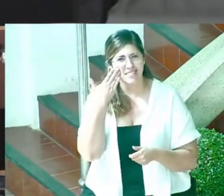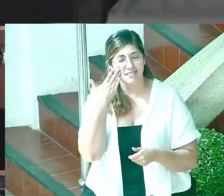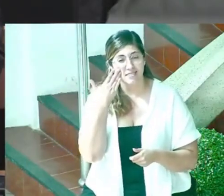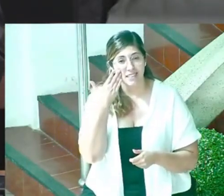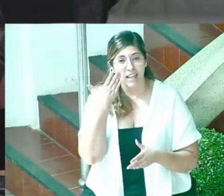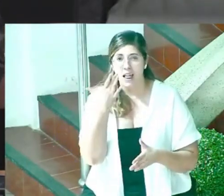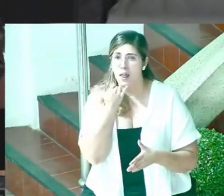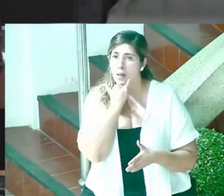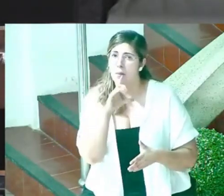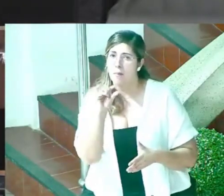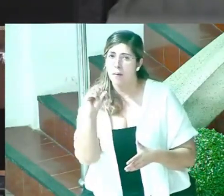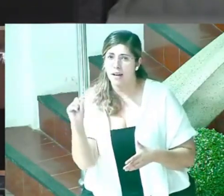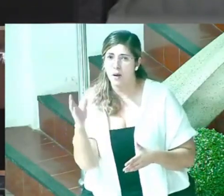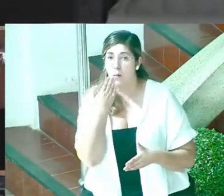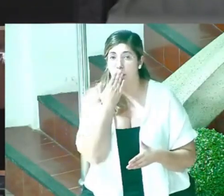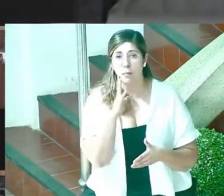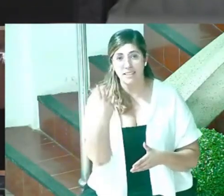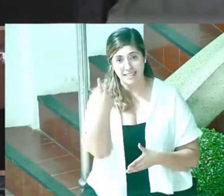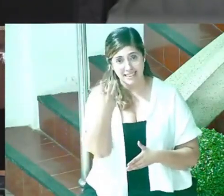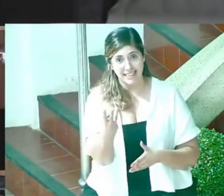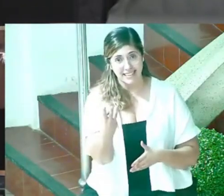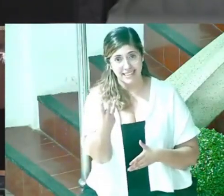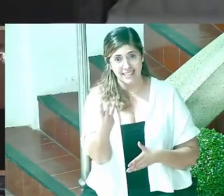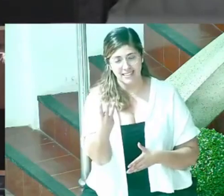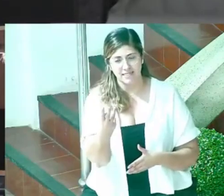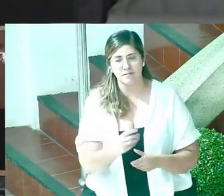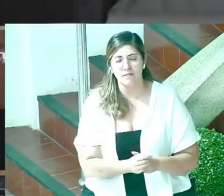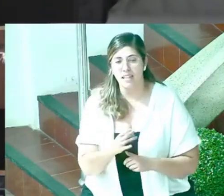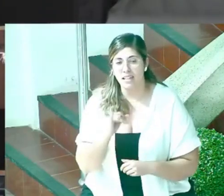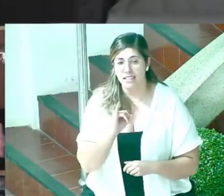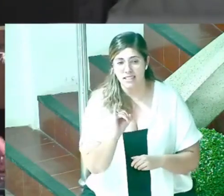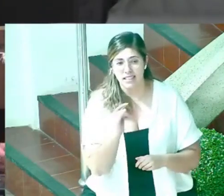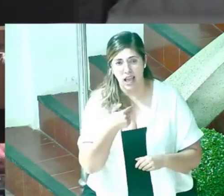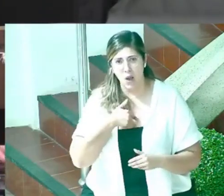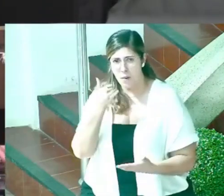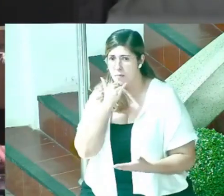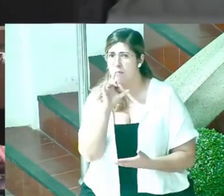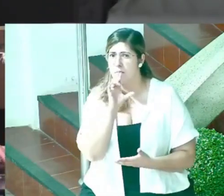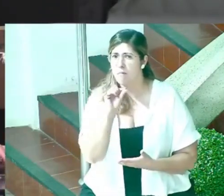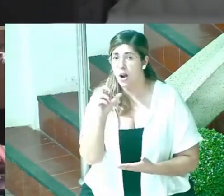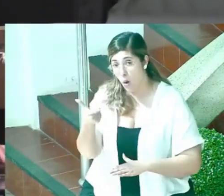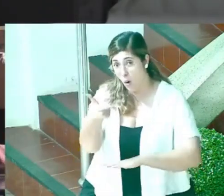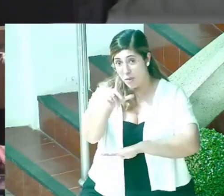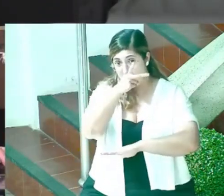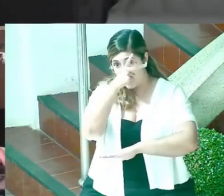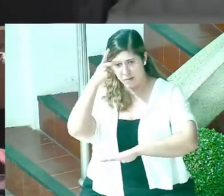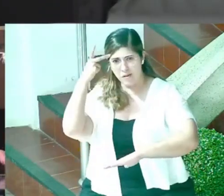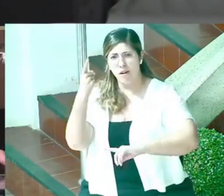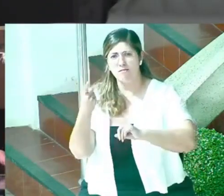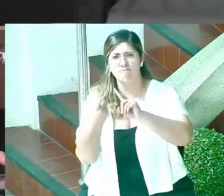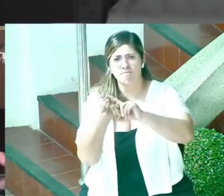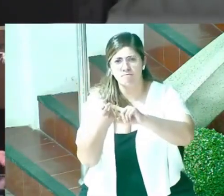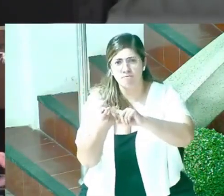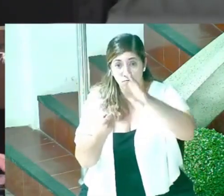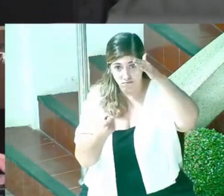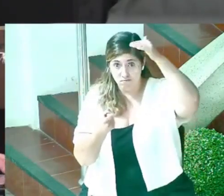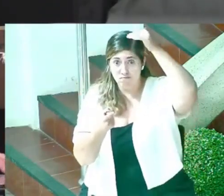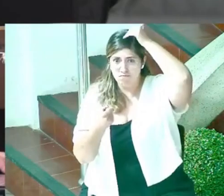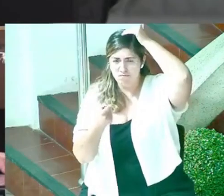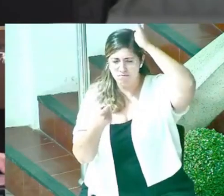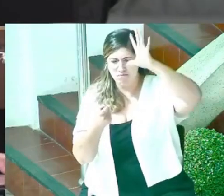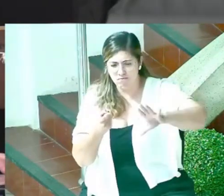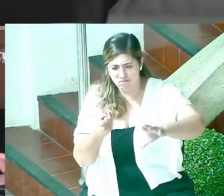outro, como um ato contínuo. Porque fomos alcançados por este perdão, perdoamos